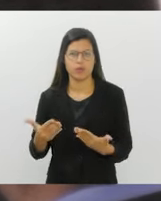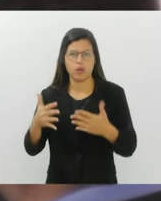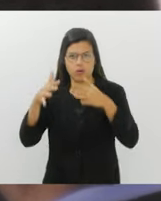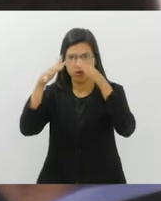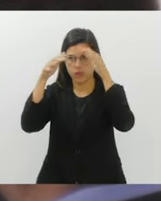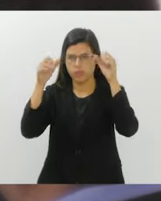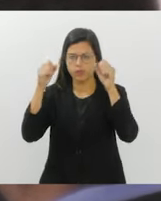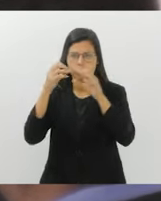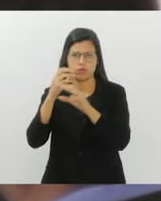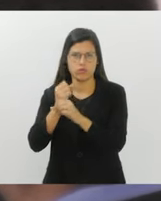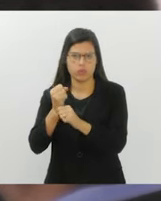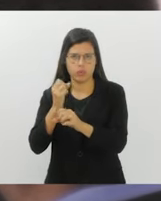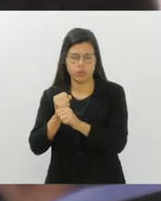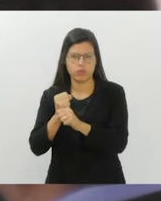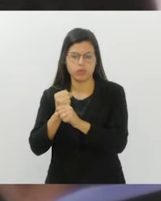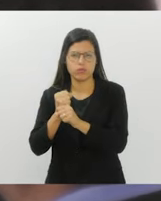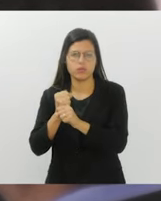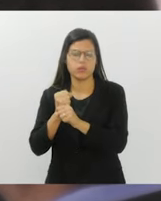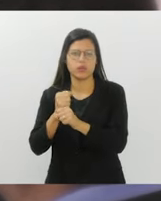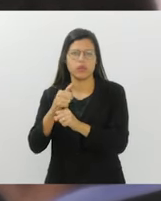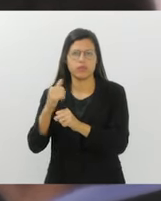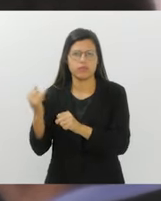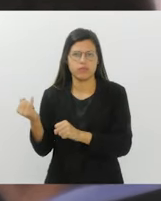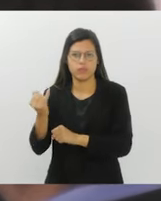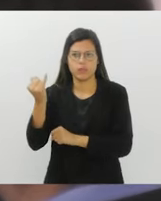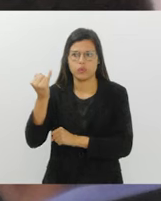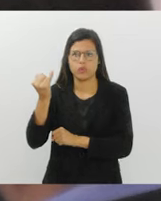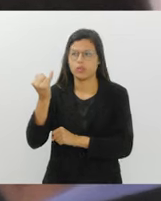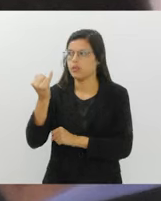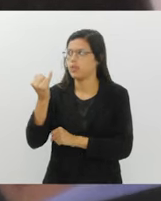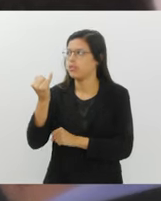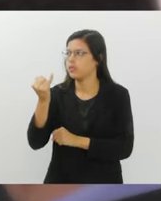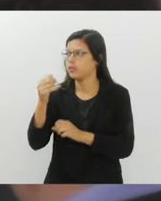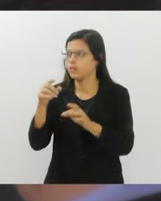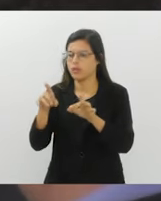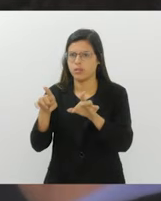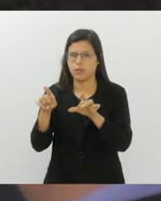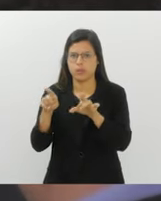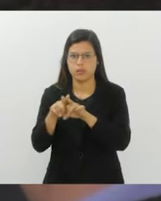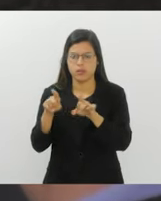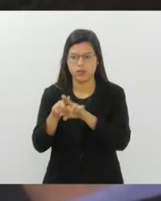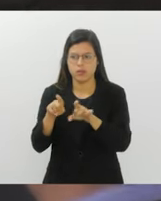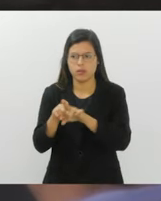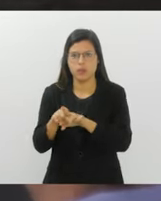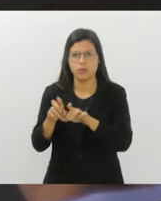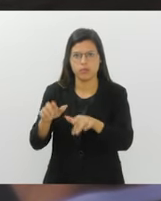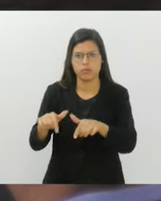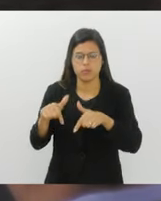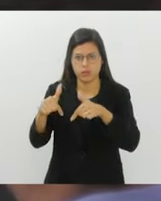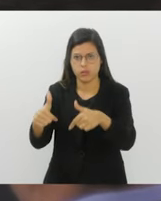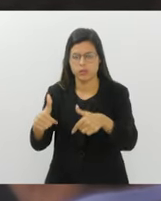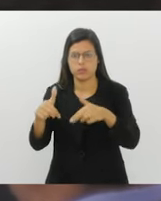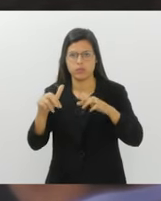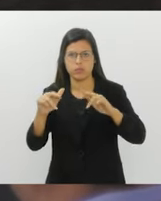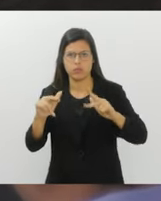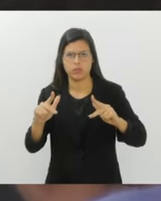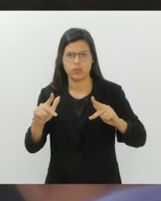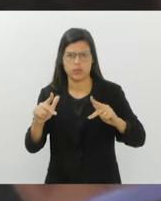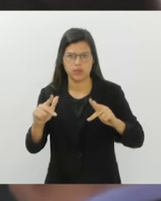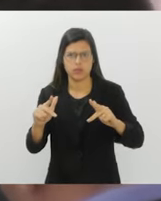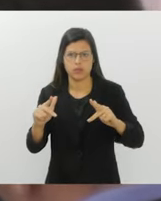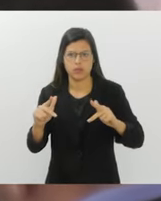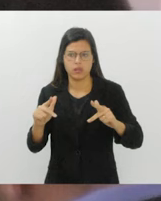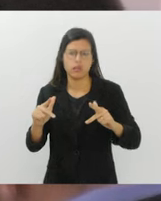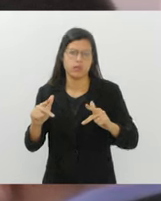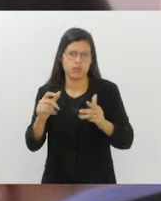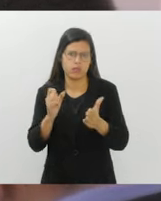bastante importância para eles, e a forma de atuação do tribunal ela também é diferenciada para